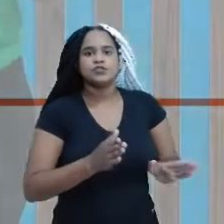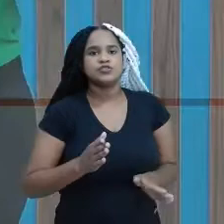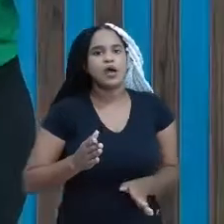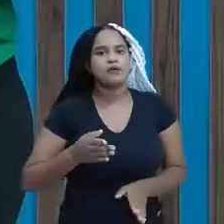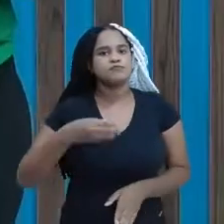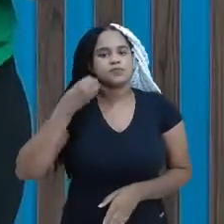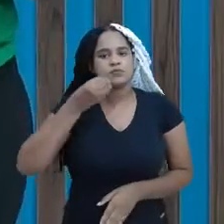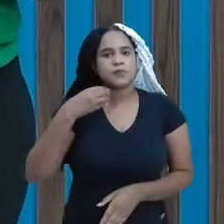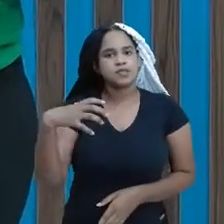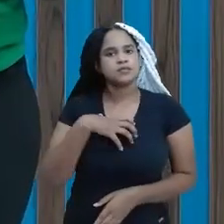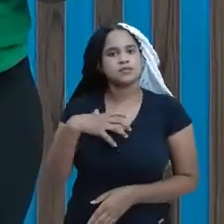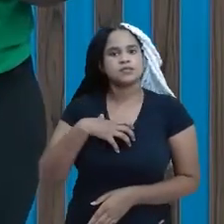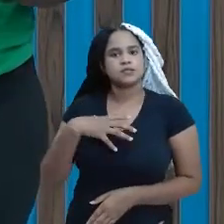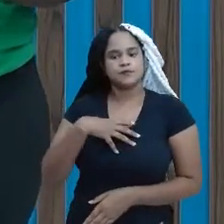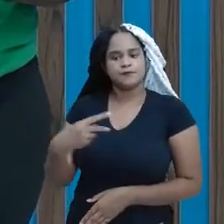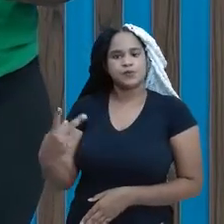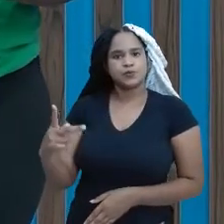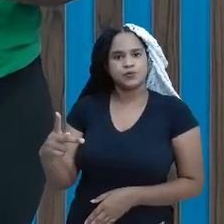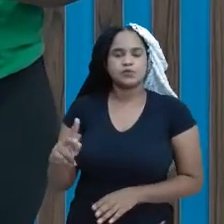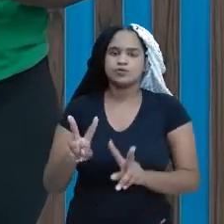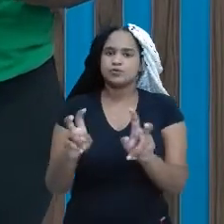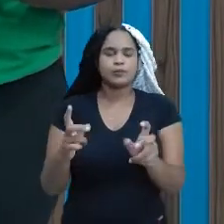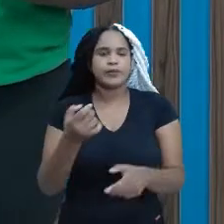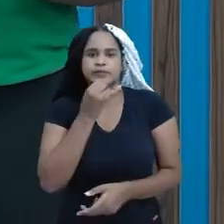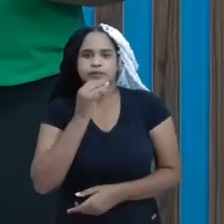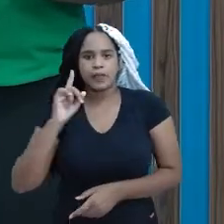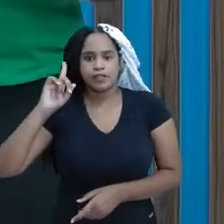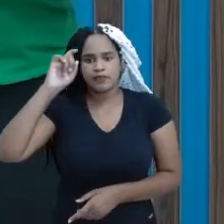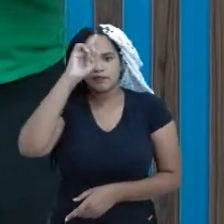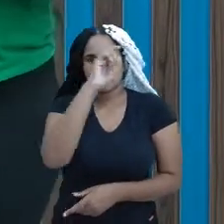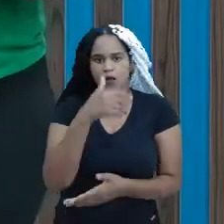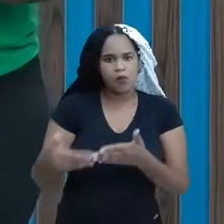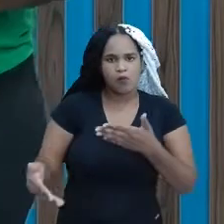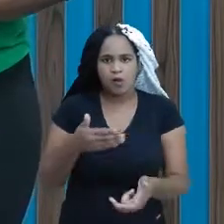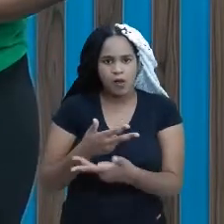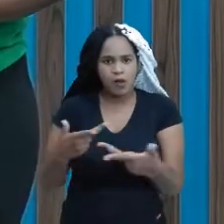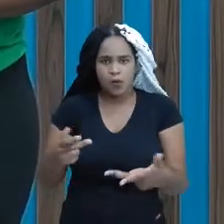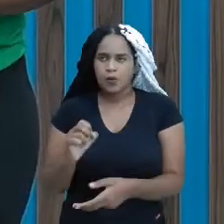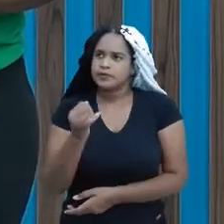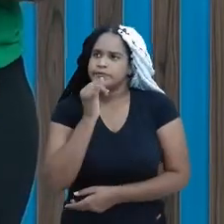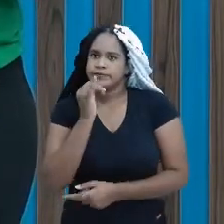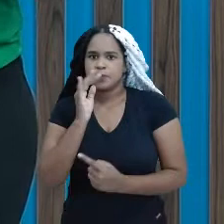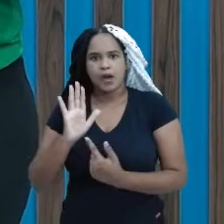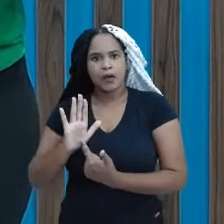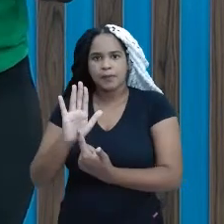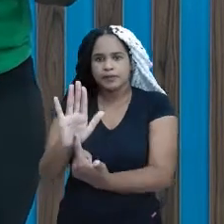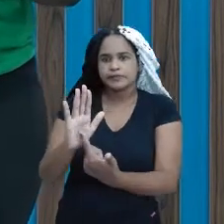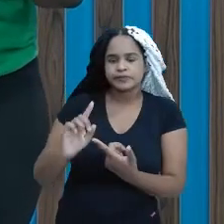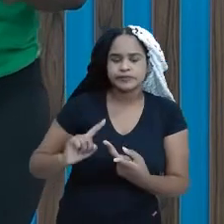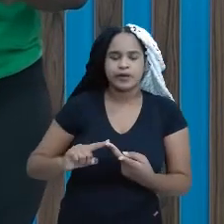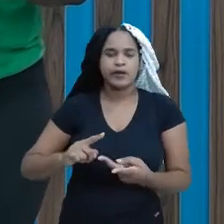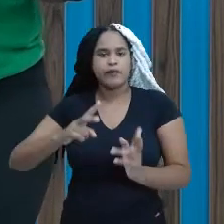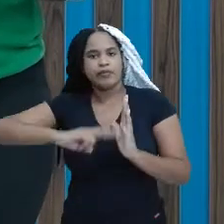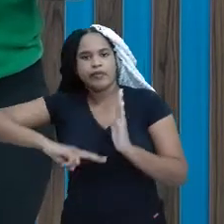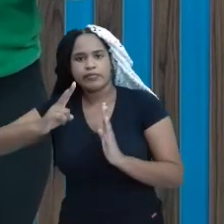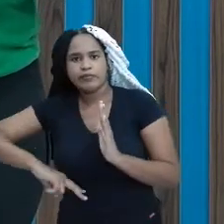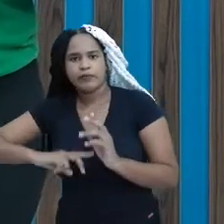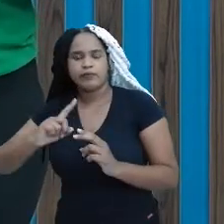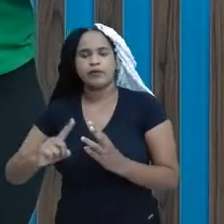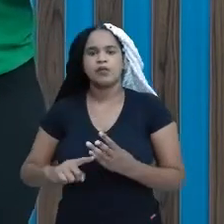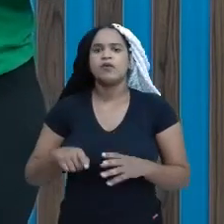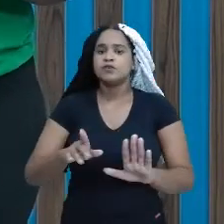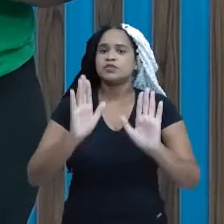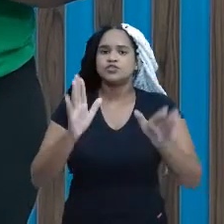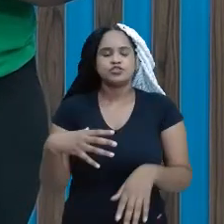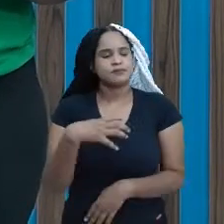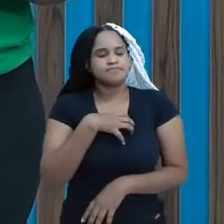filho, que ele sentiu dificuldade sobre alguma coisa, de alguma apresentação, com alguma leitura. Então, você vai estar